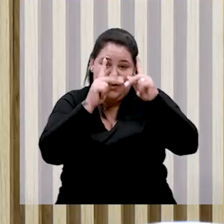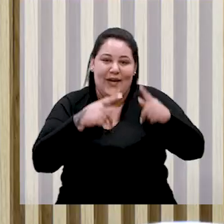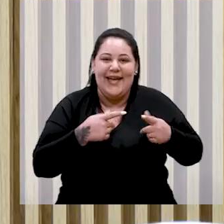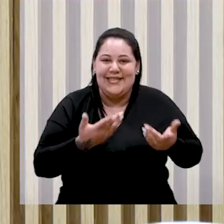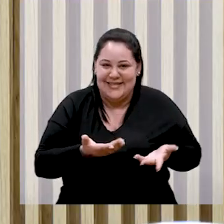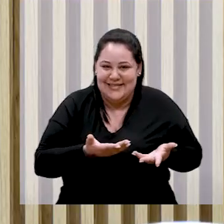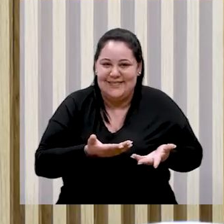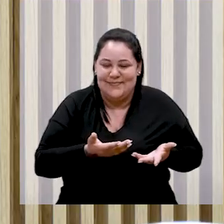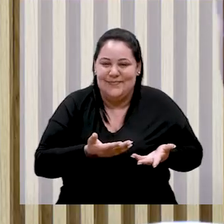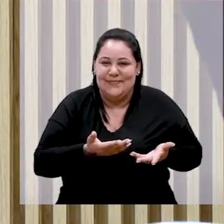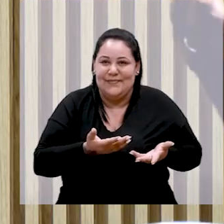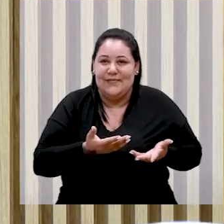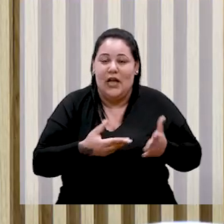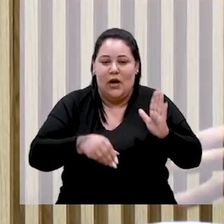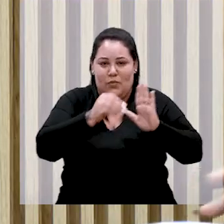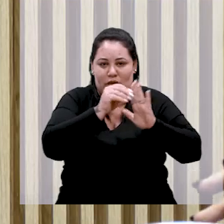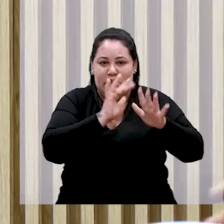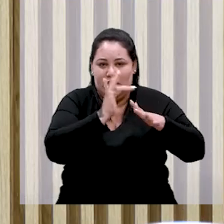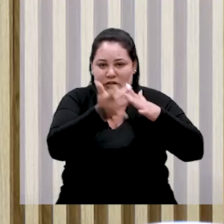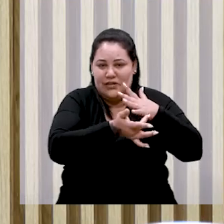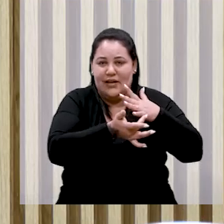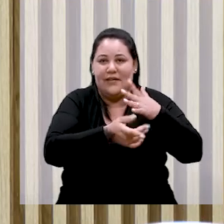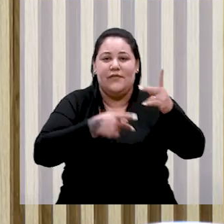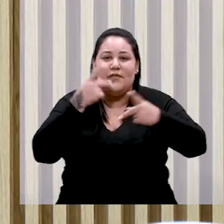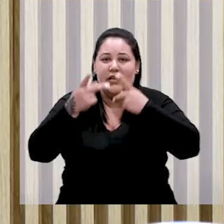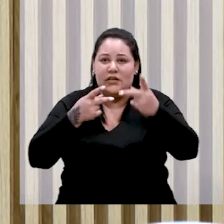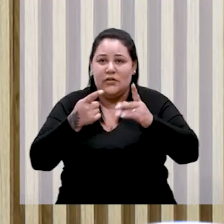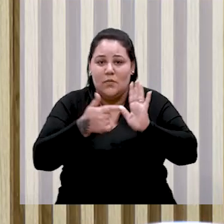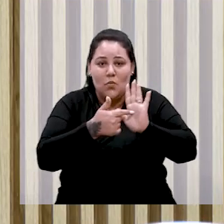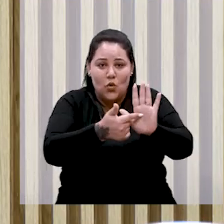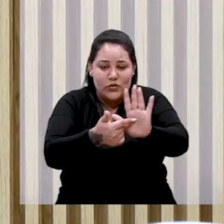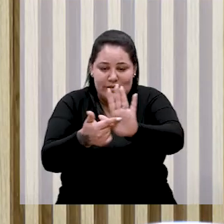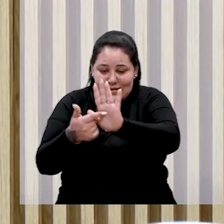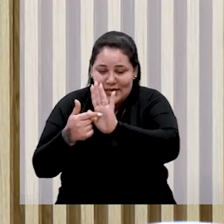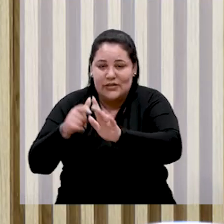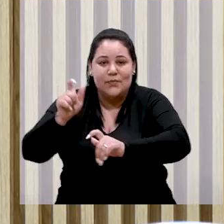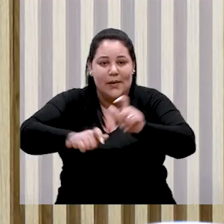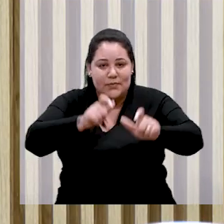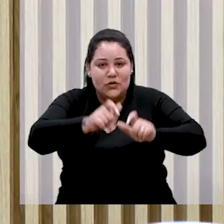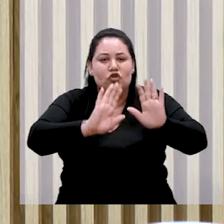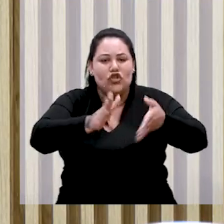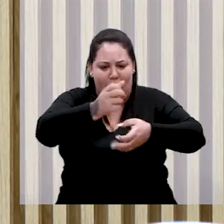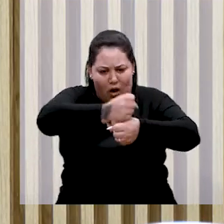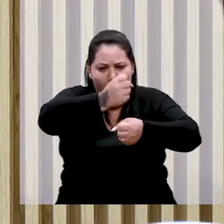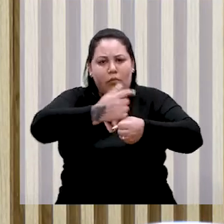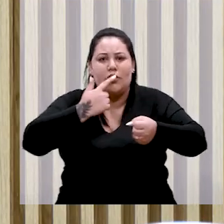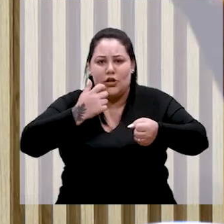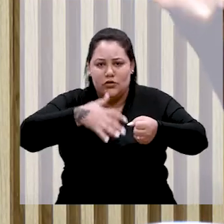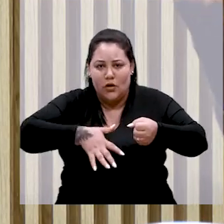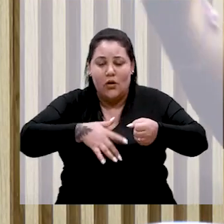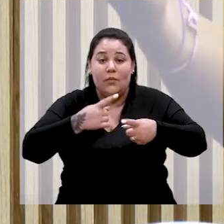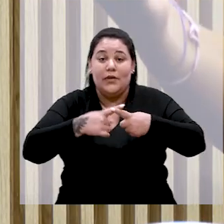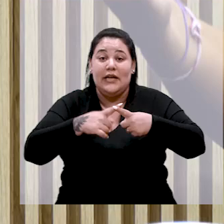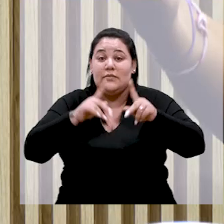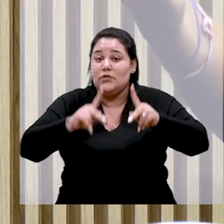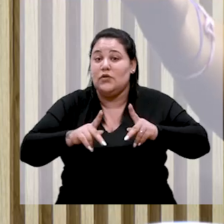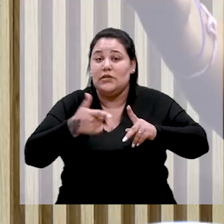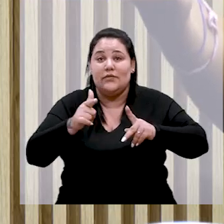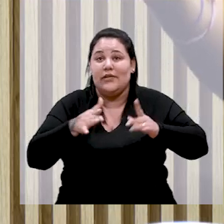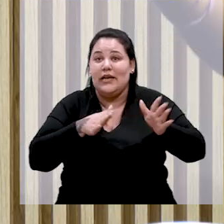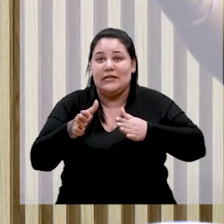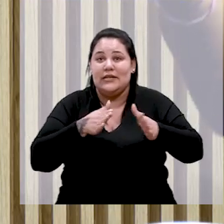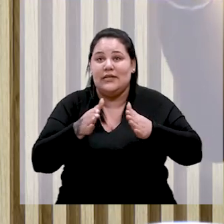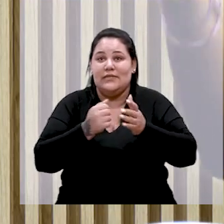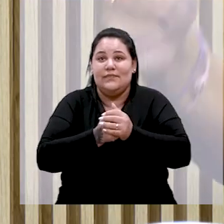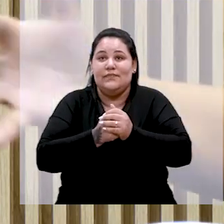se reconhece, né? E aí, como sempre, postei nas redes sociais contando da vistoria, mostrando para as pessoas como é que estão as obras, né? Porque elas não têm o acesso, talvez, lá. Eu vi